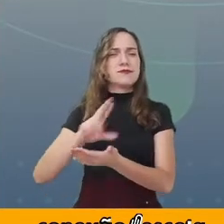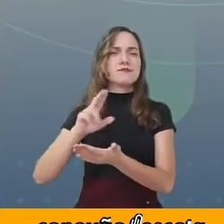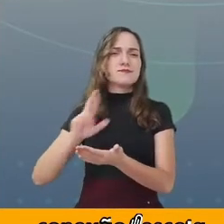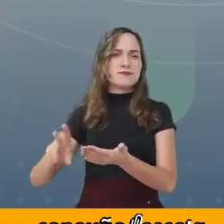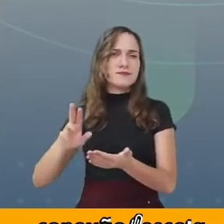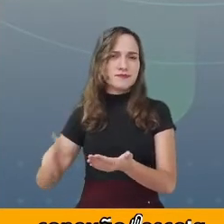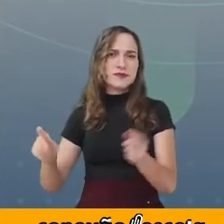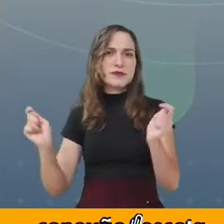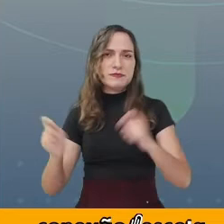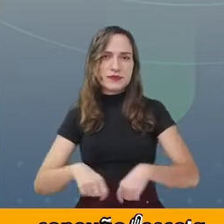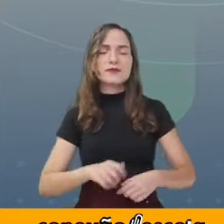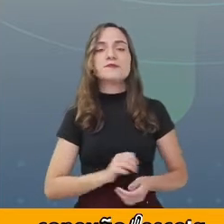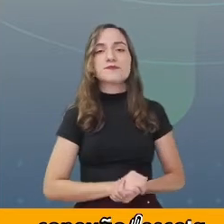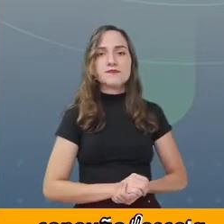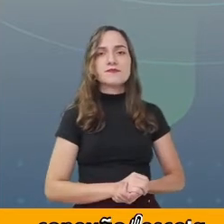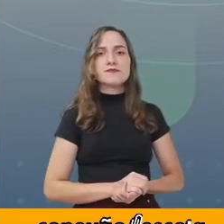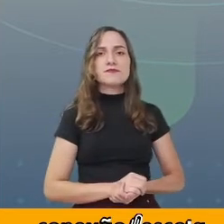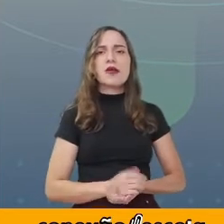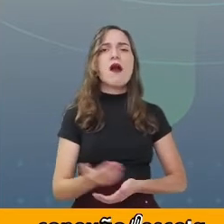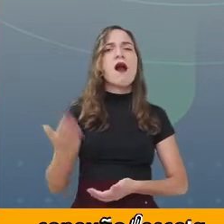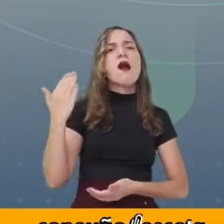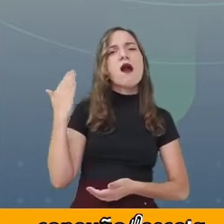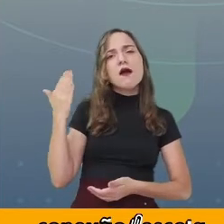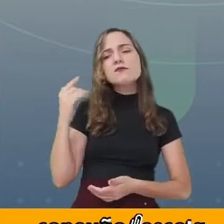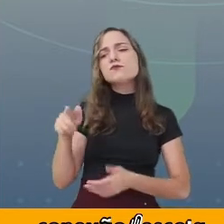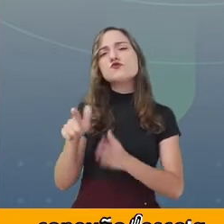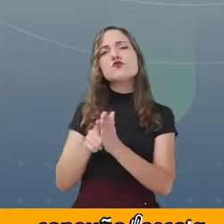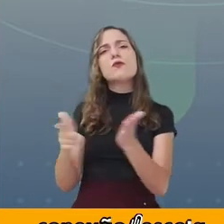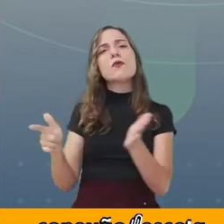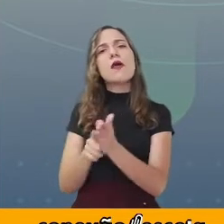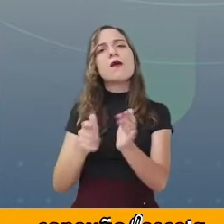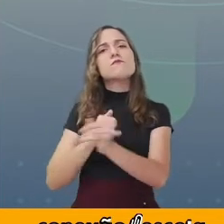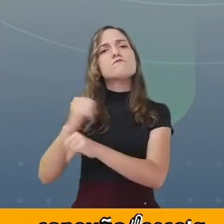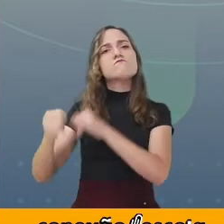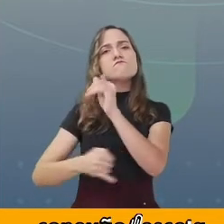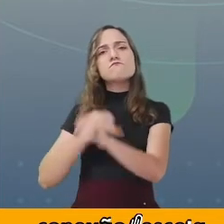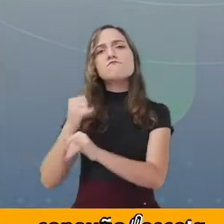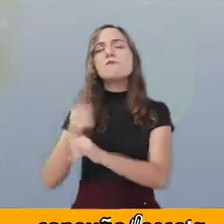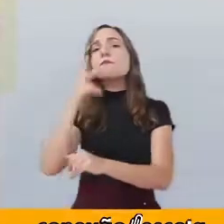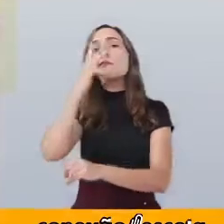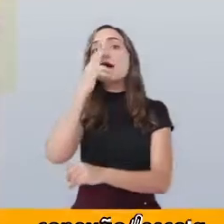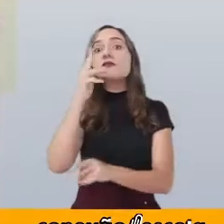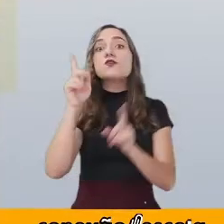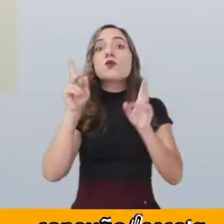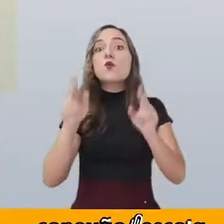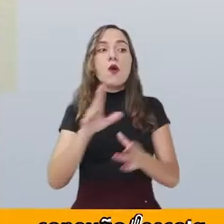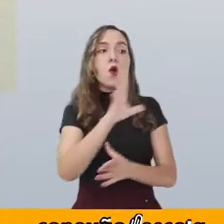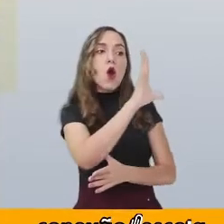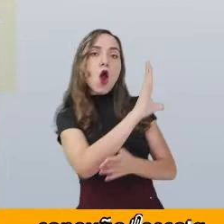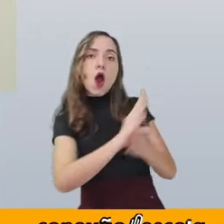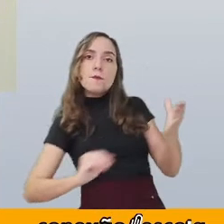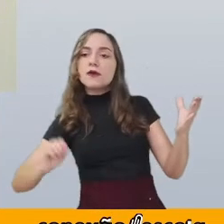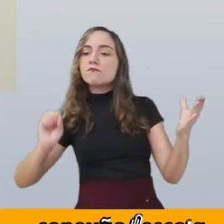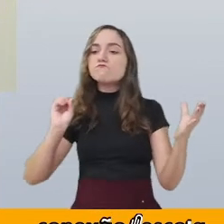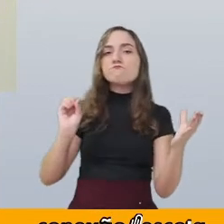Inicialmente, o jornal digital era uma mera reprodução do